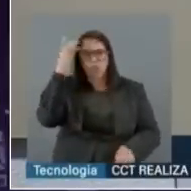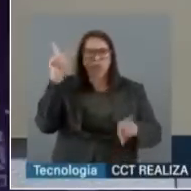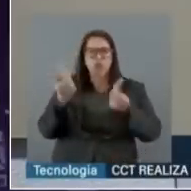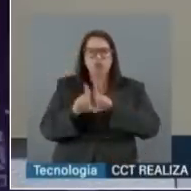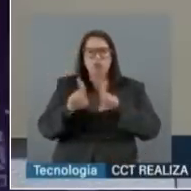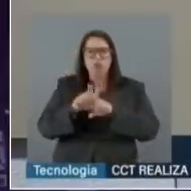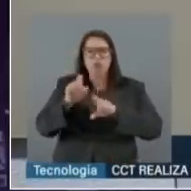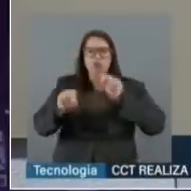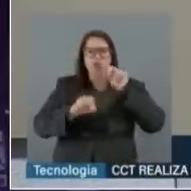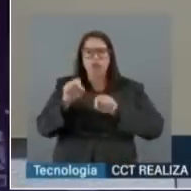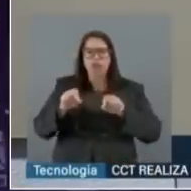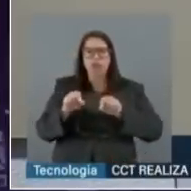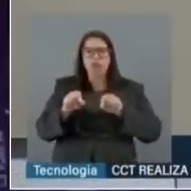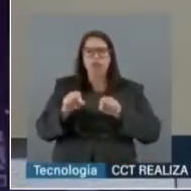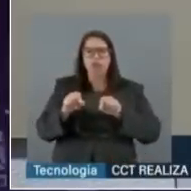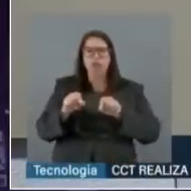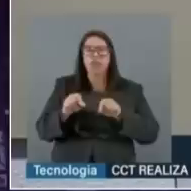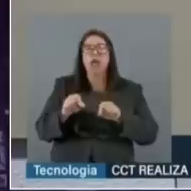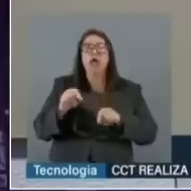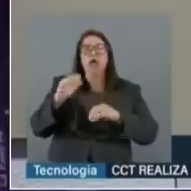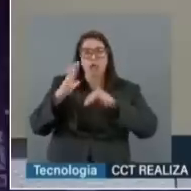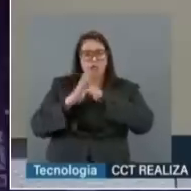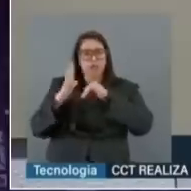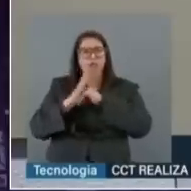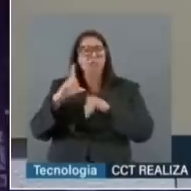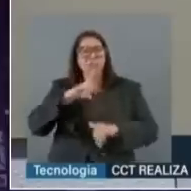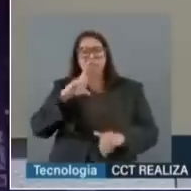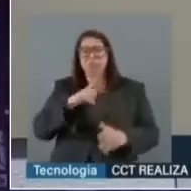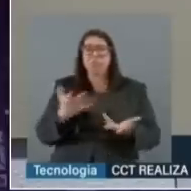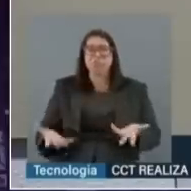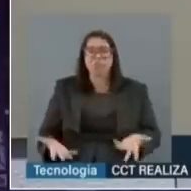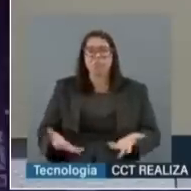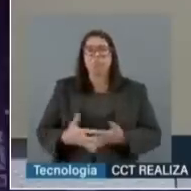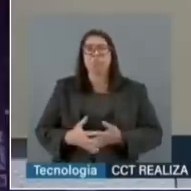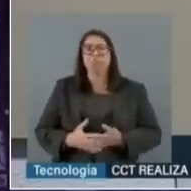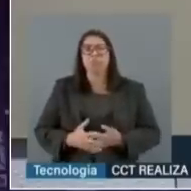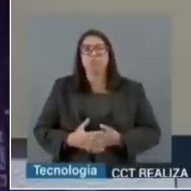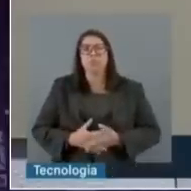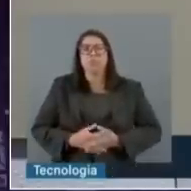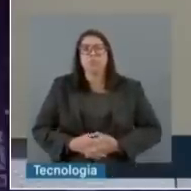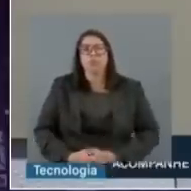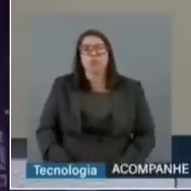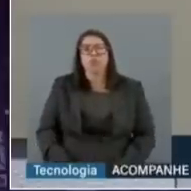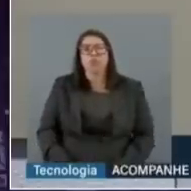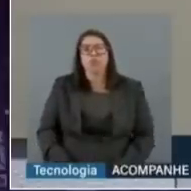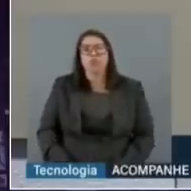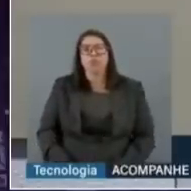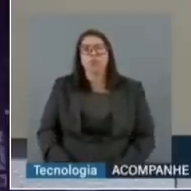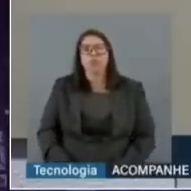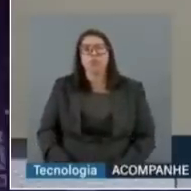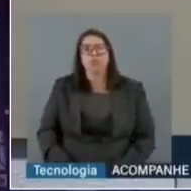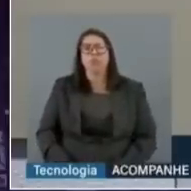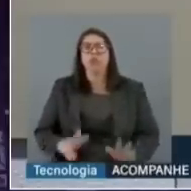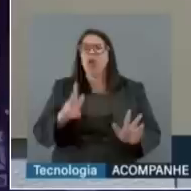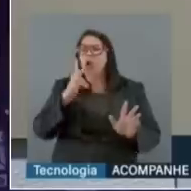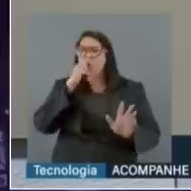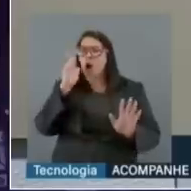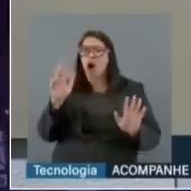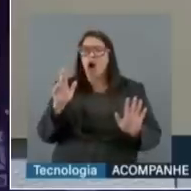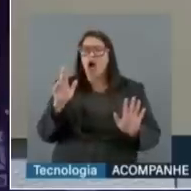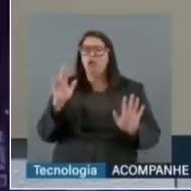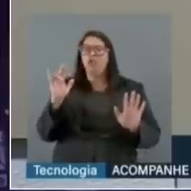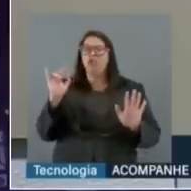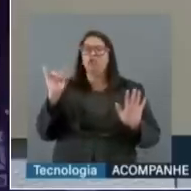inclusive deste deste cenário da República Talvez um dado